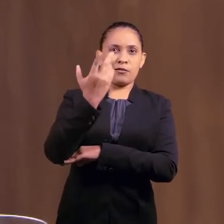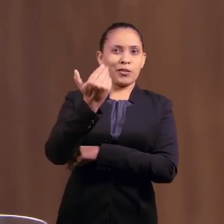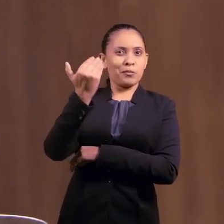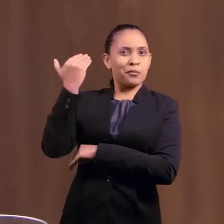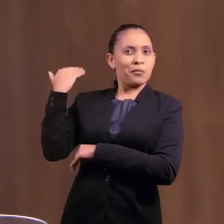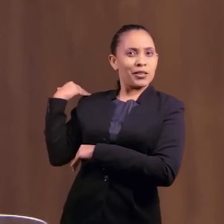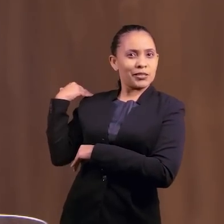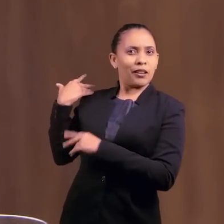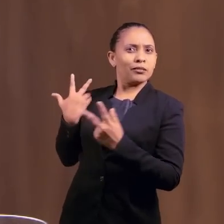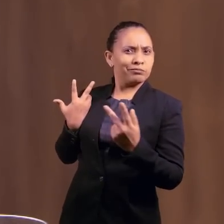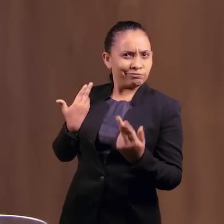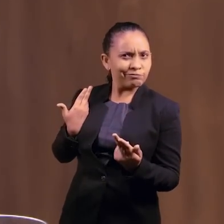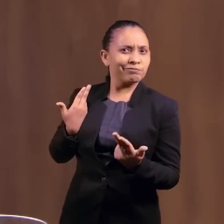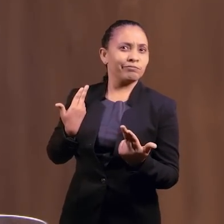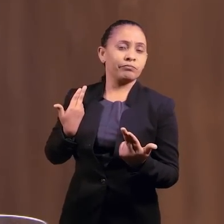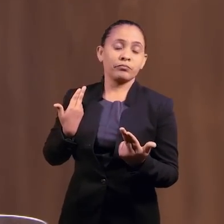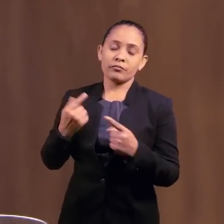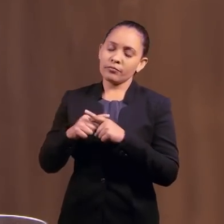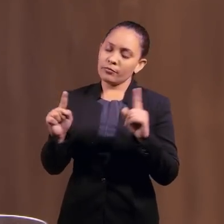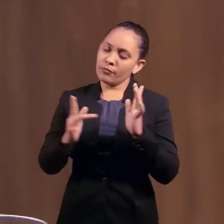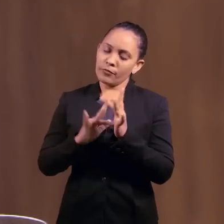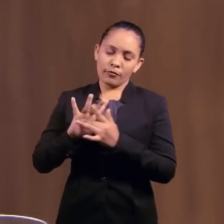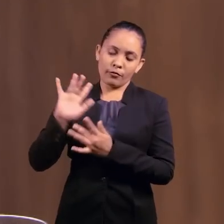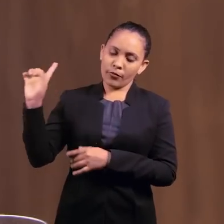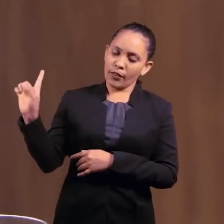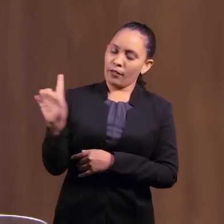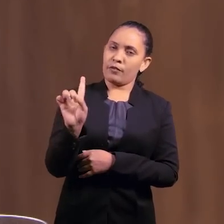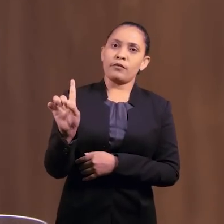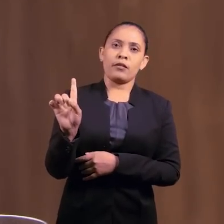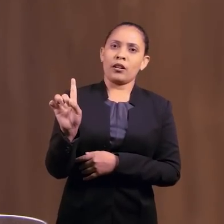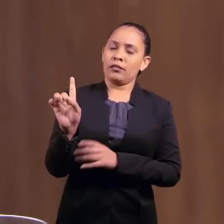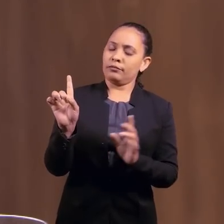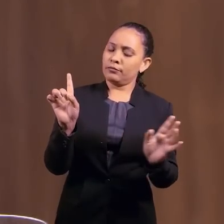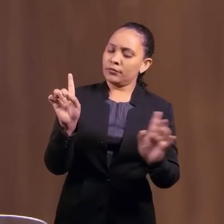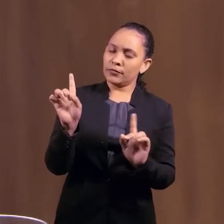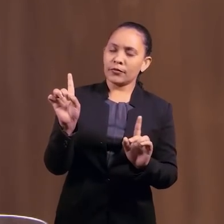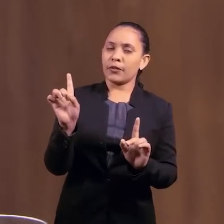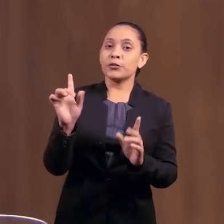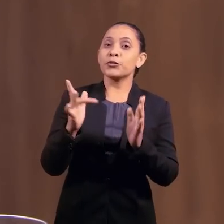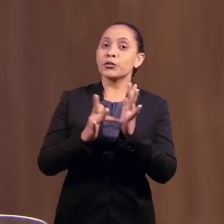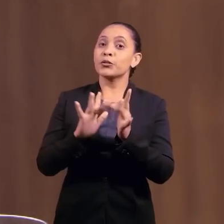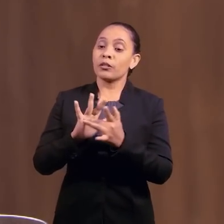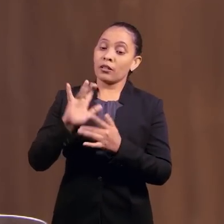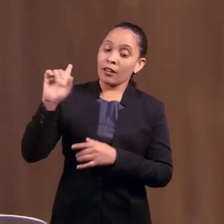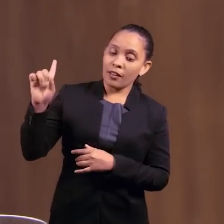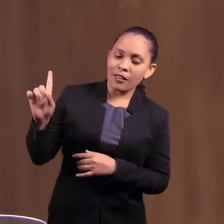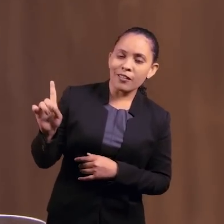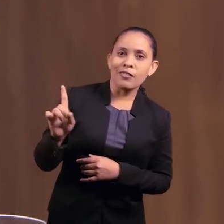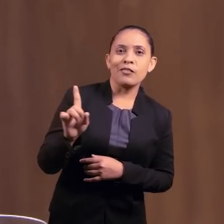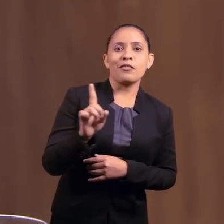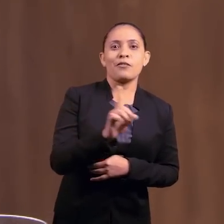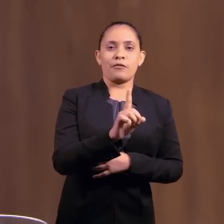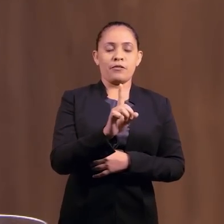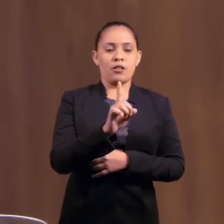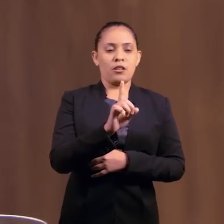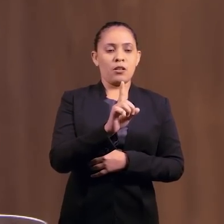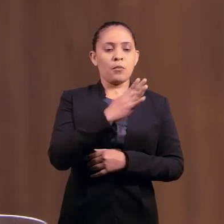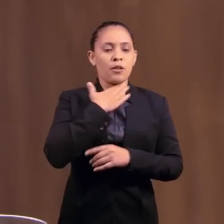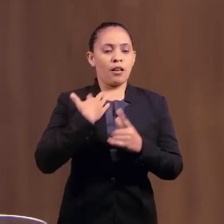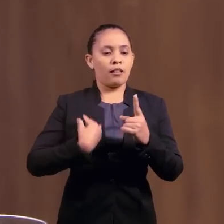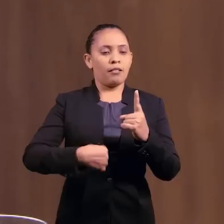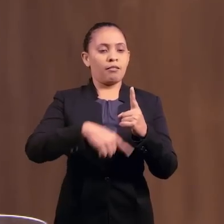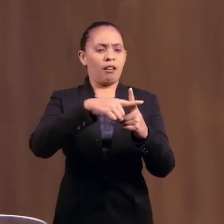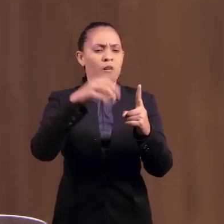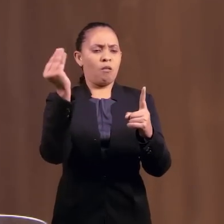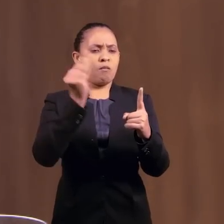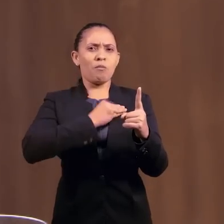letra. Mas não é para isso que Jesus veio. Jesus veio para quê? Para levar sobre si o pecado